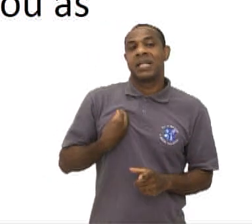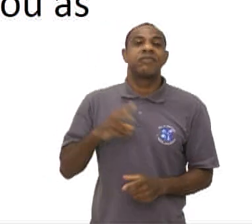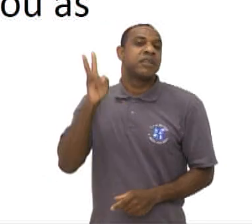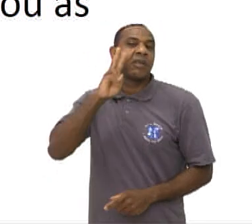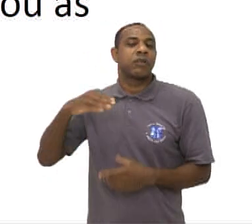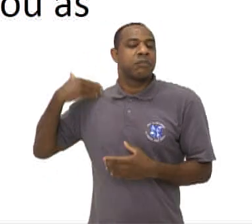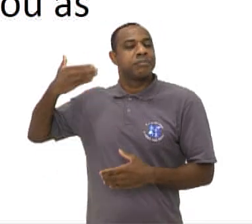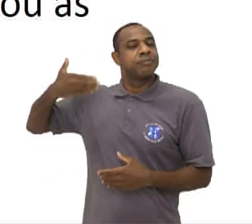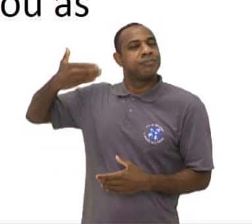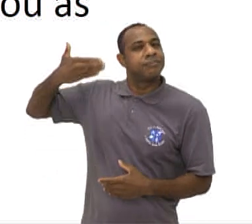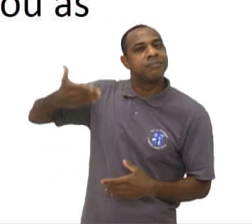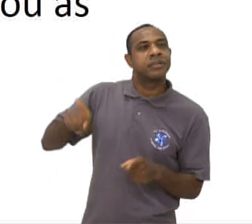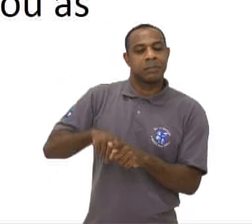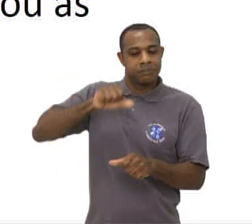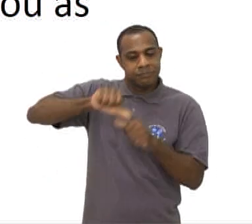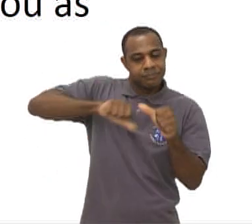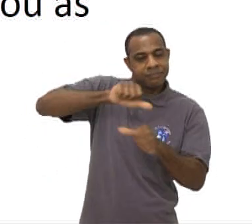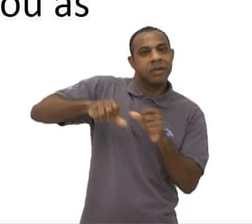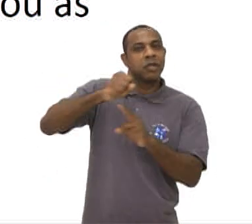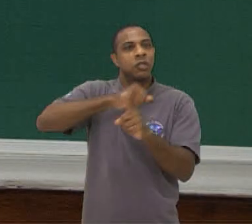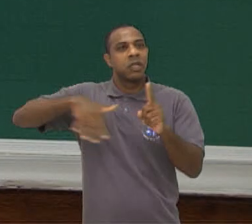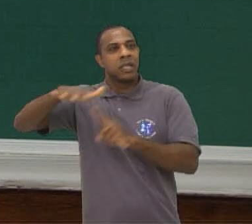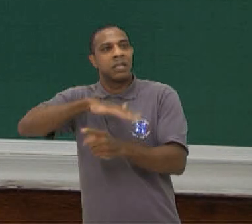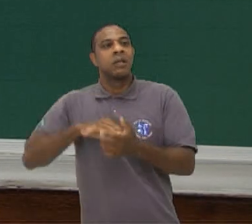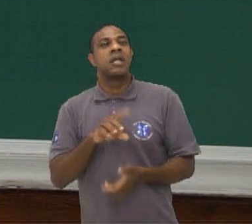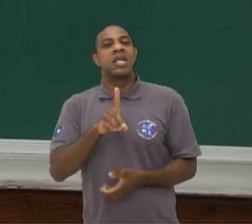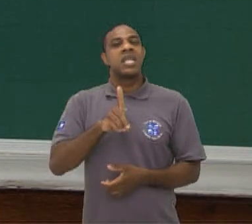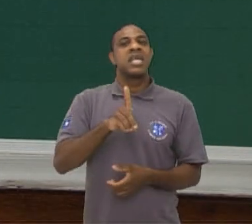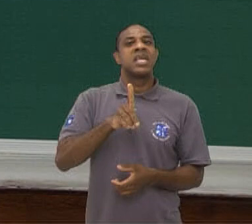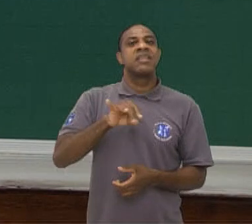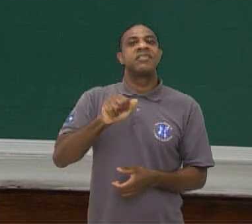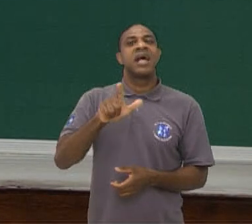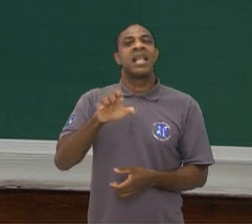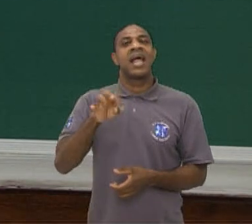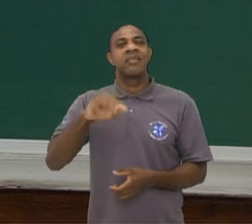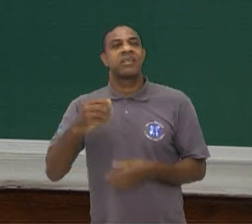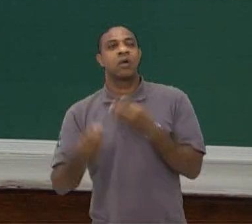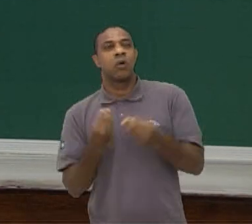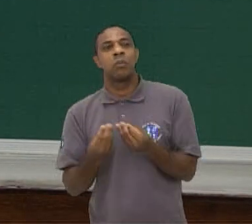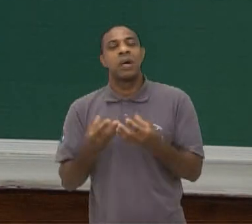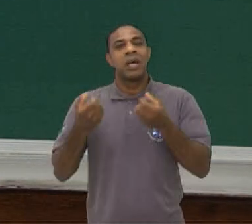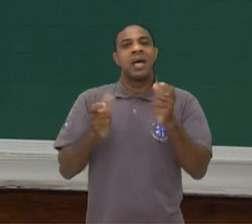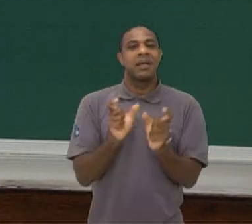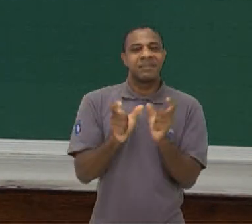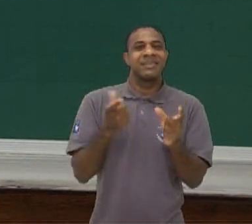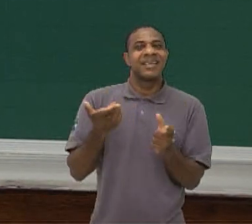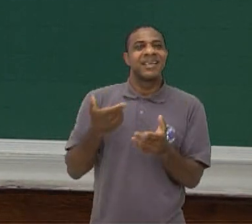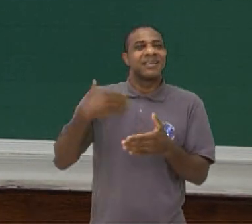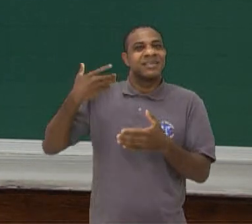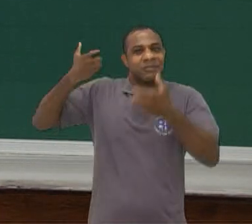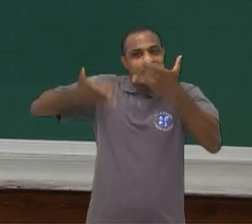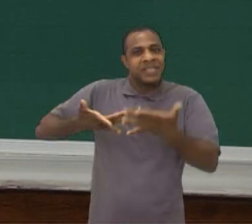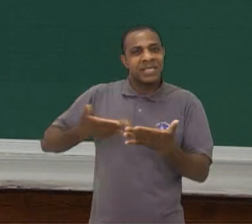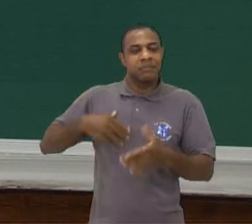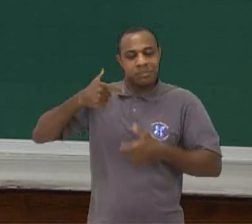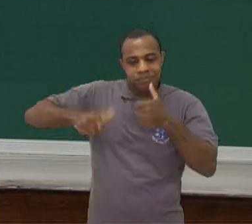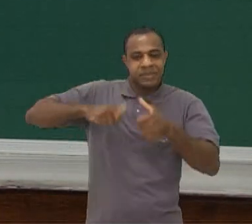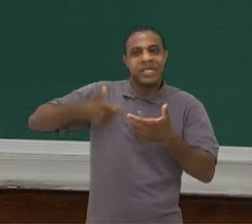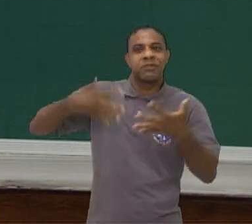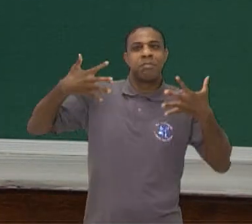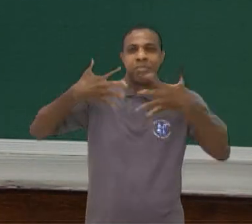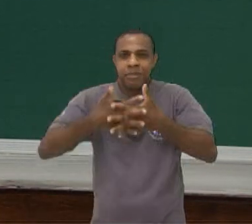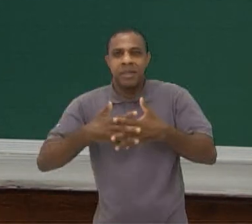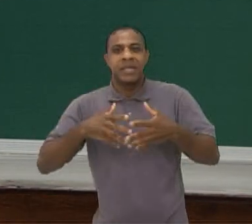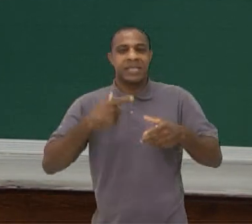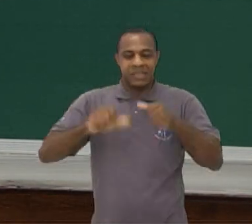e levou às transformações sociais. Dialética parece uma palavra estranha, mas está falando desses conflitos que levam à transformação.